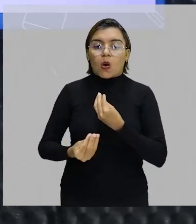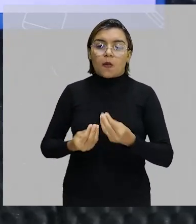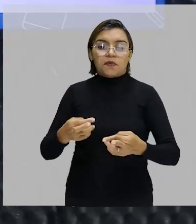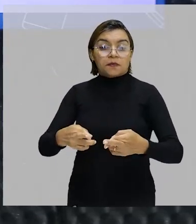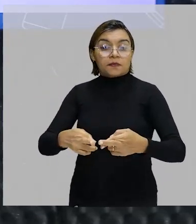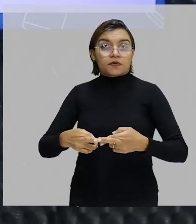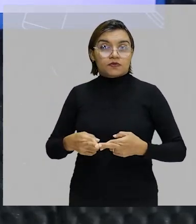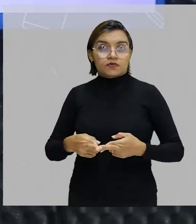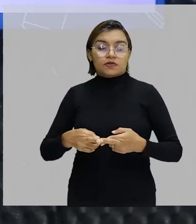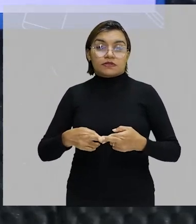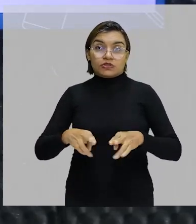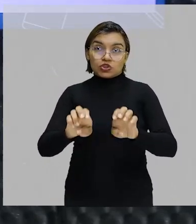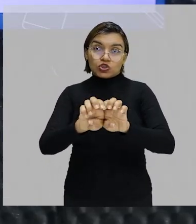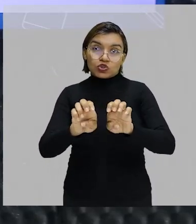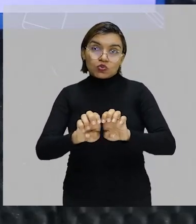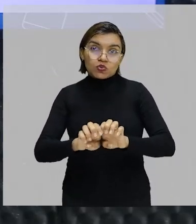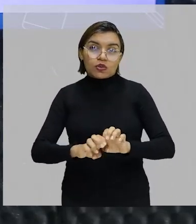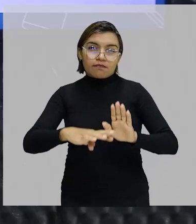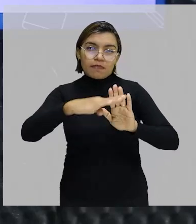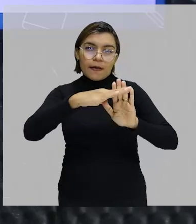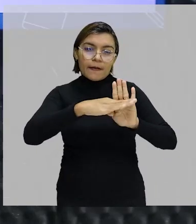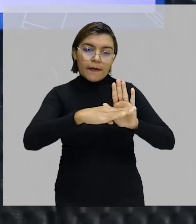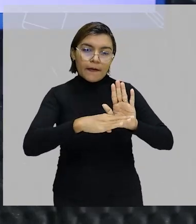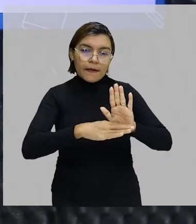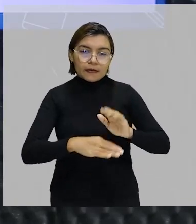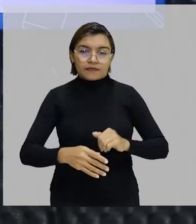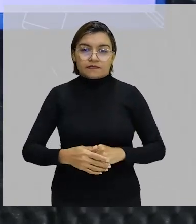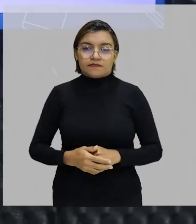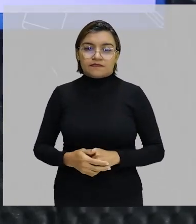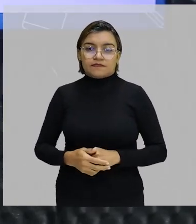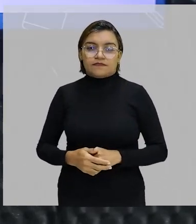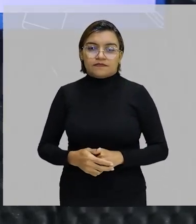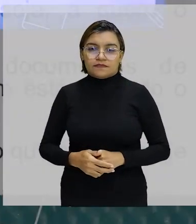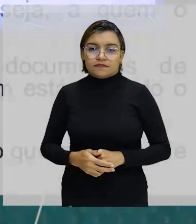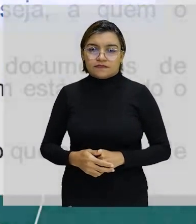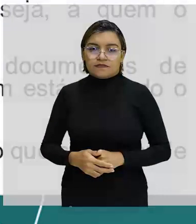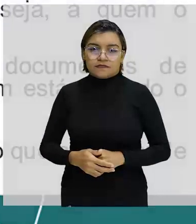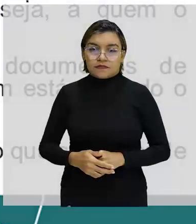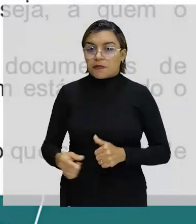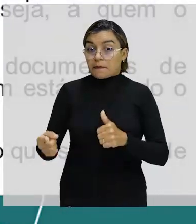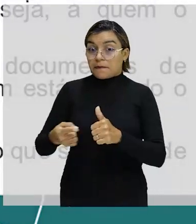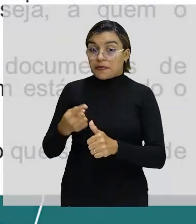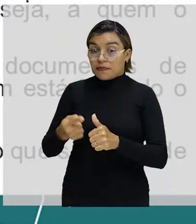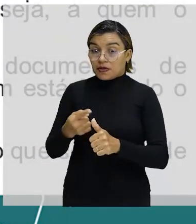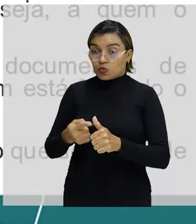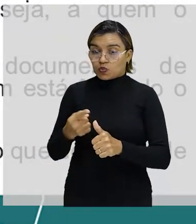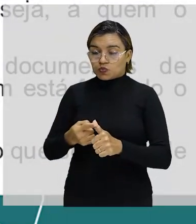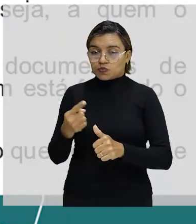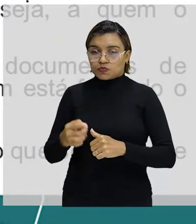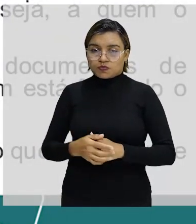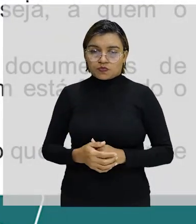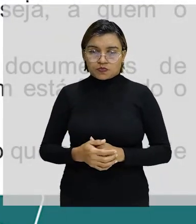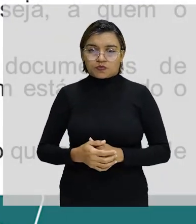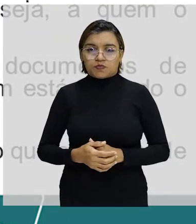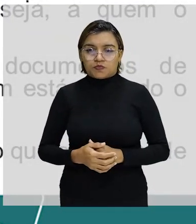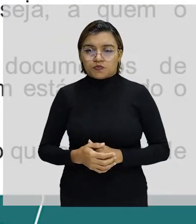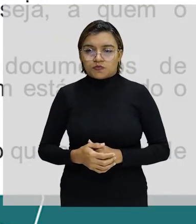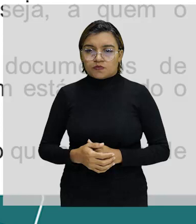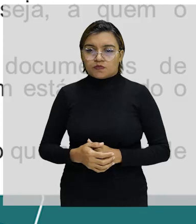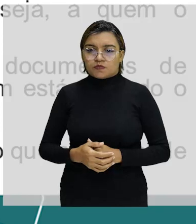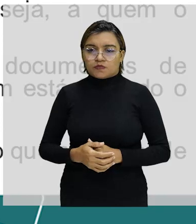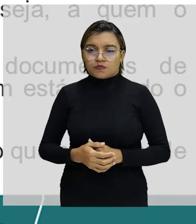requerimento, segue uma estrutura. Vamos lá. Expressão, ficou no contrário, olha só. Primeiramente, identificação